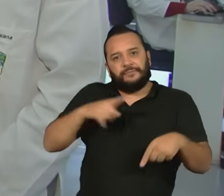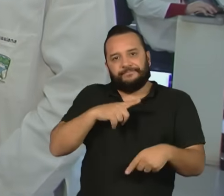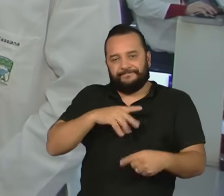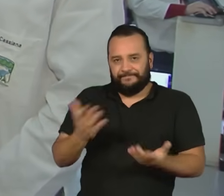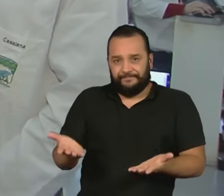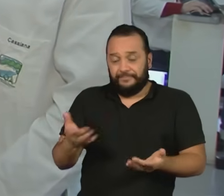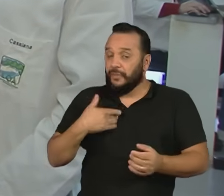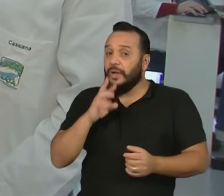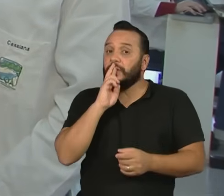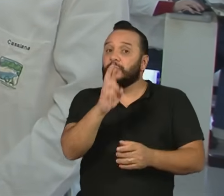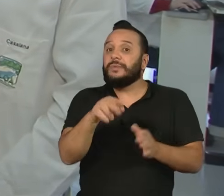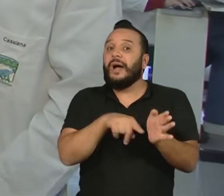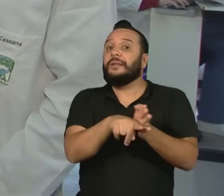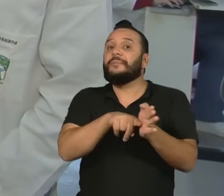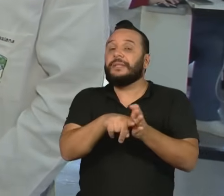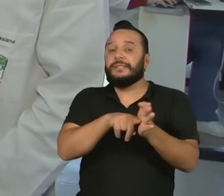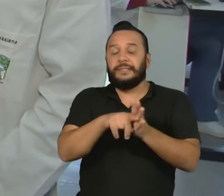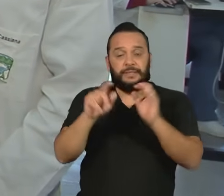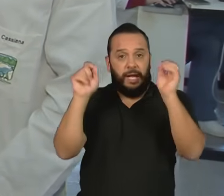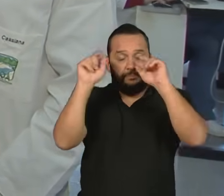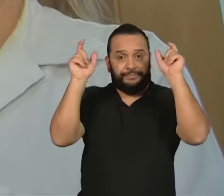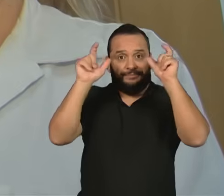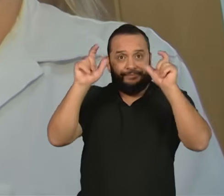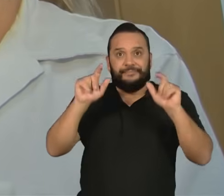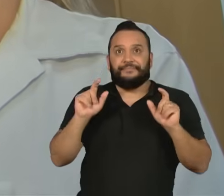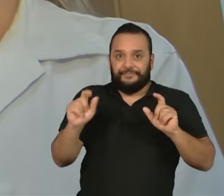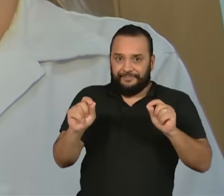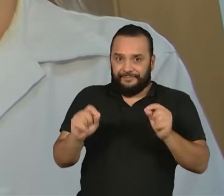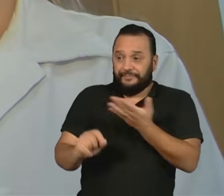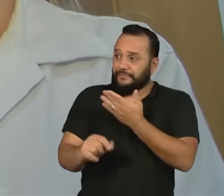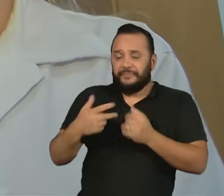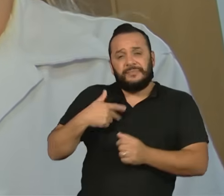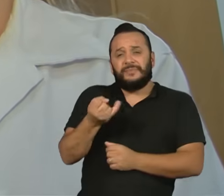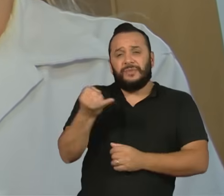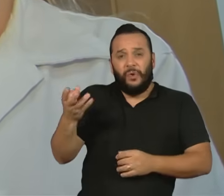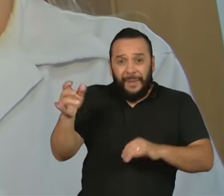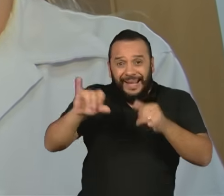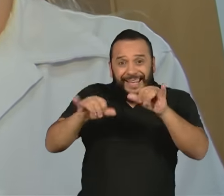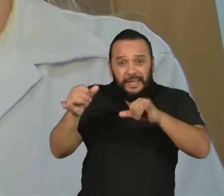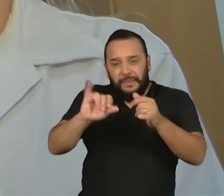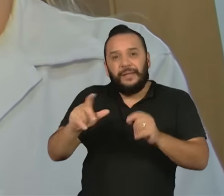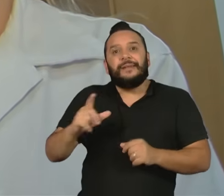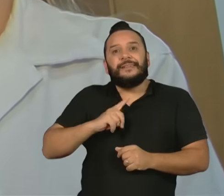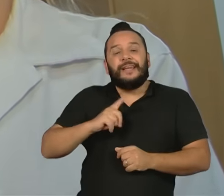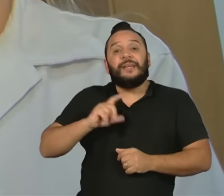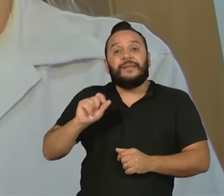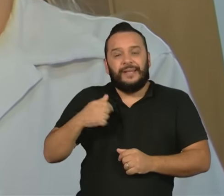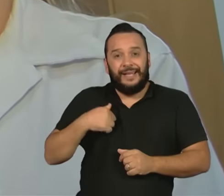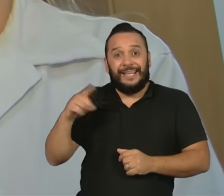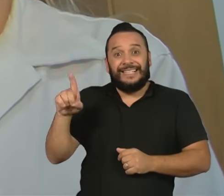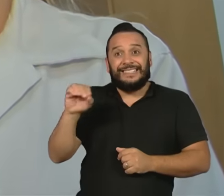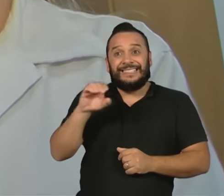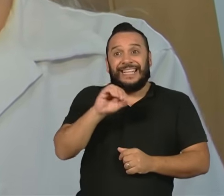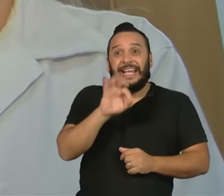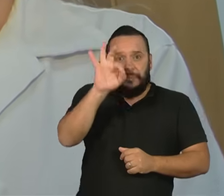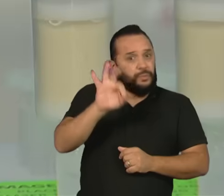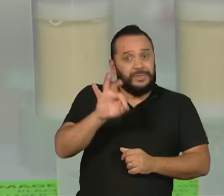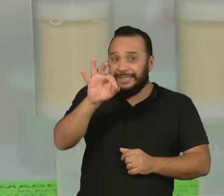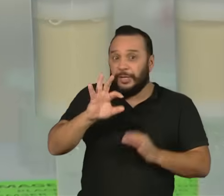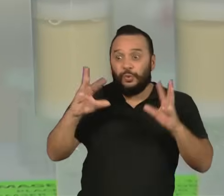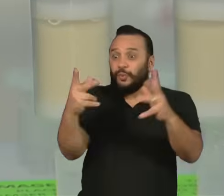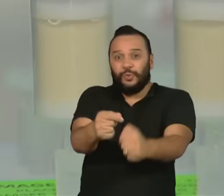Os resultados surpreenderam as cientistas. Algumas substâncias foram encontradas em 100% das